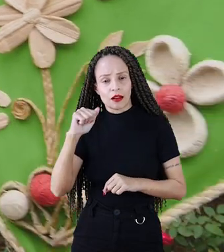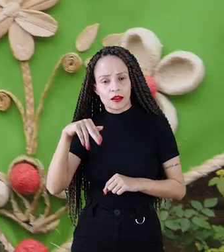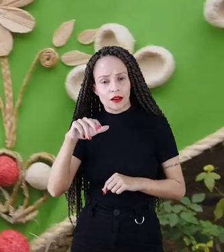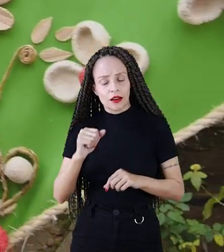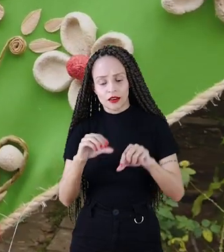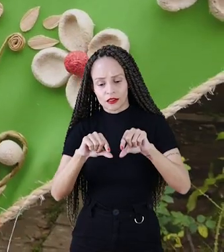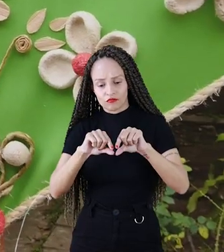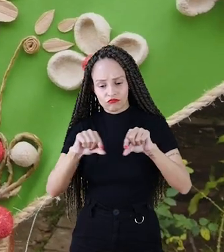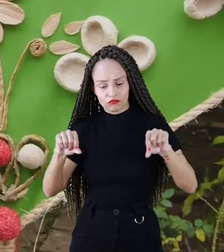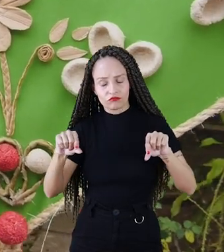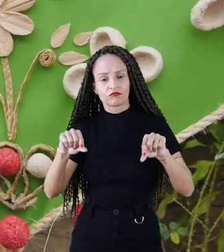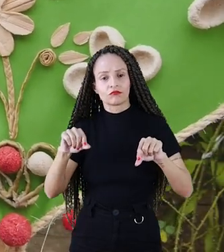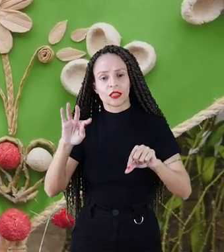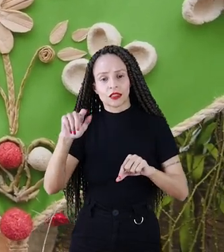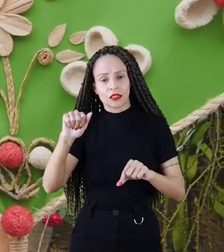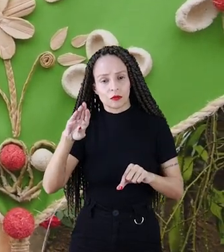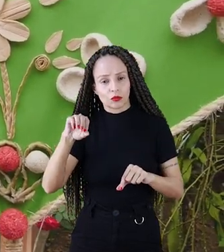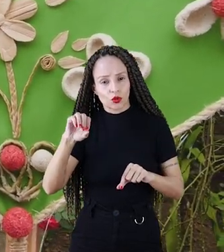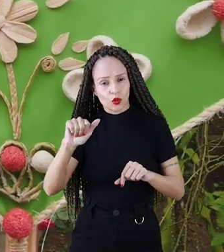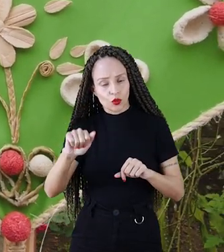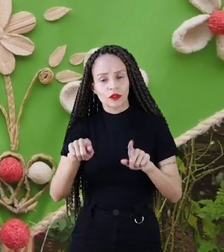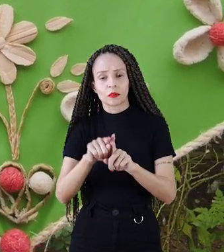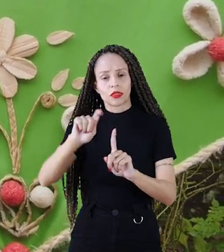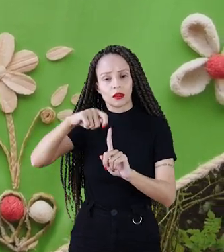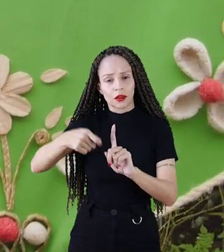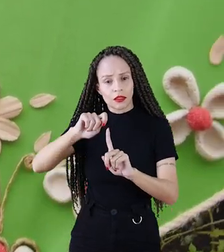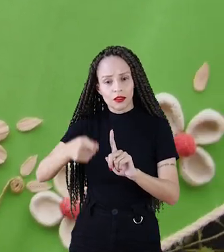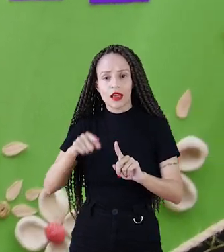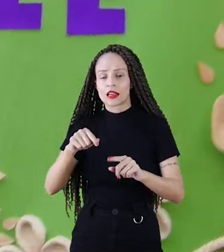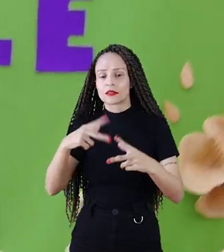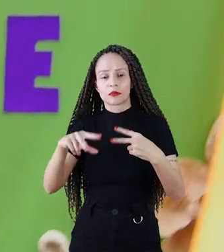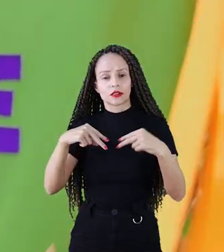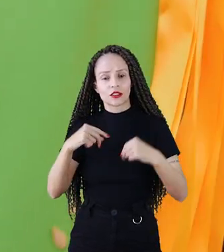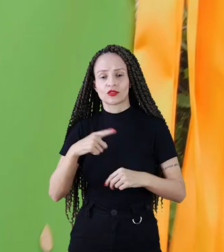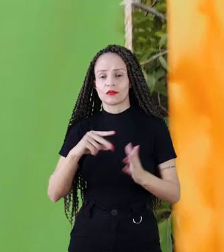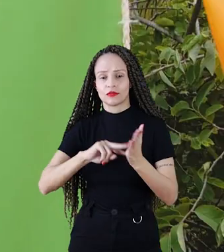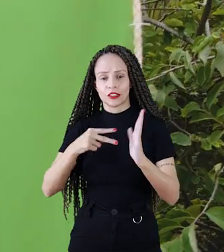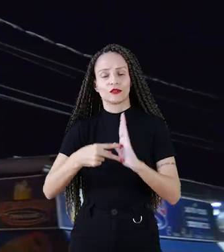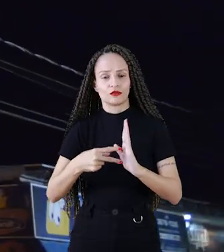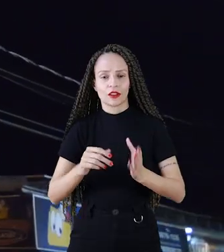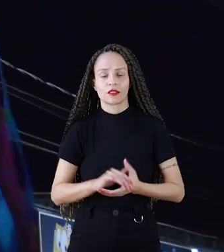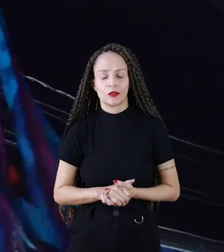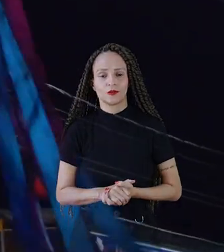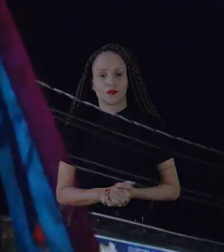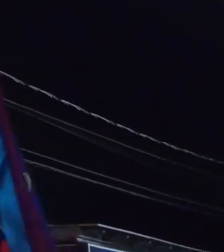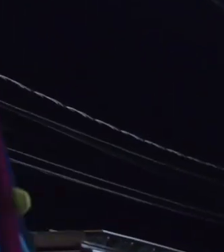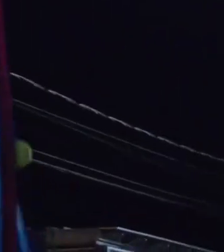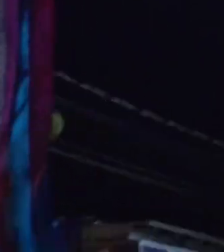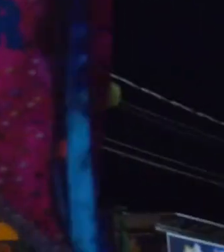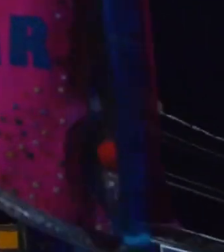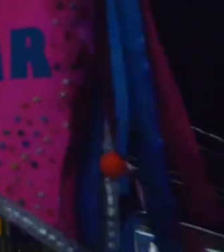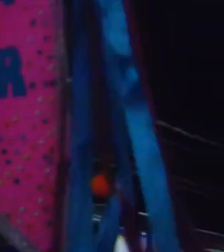da taboa da renda da banana Então esse presente tem muito significado no desfile noturno